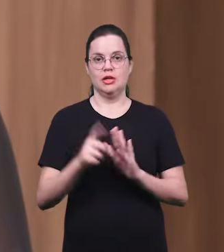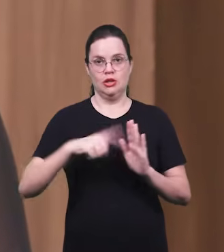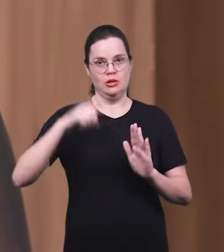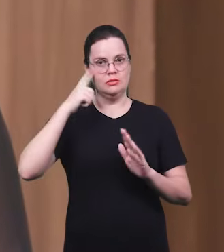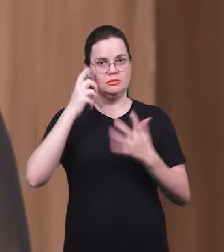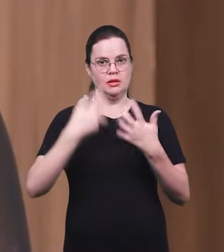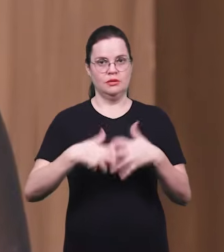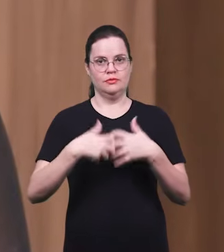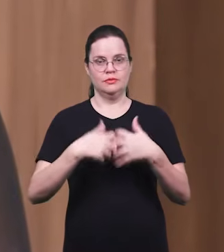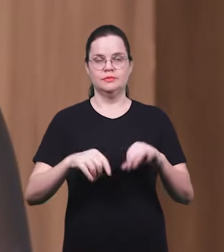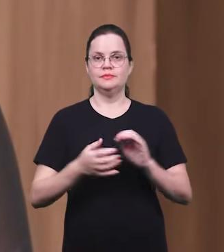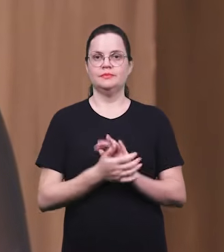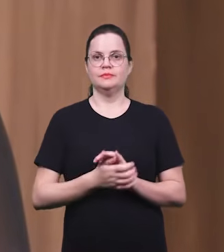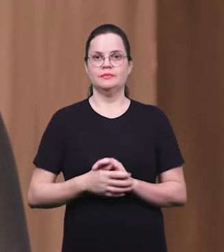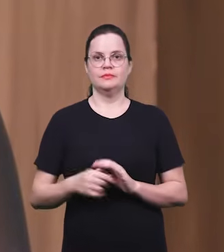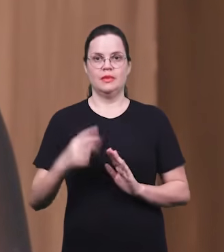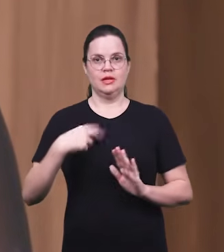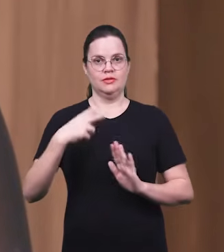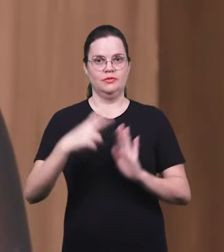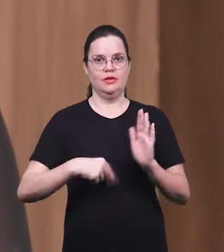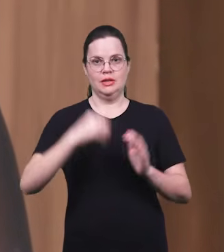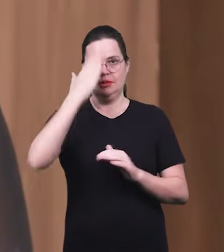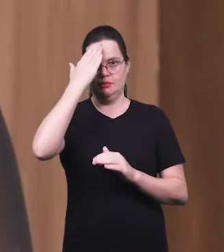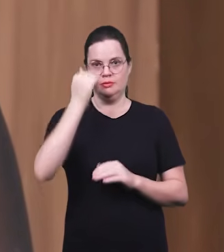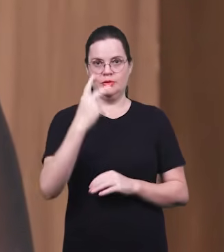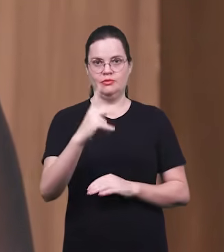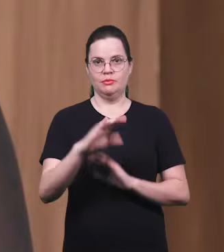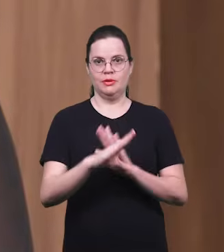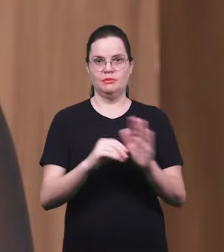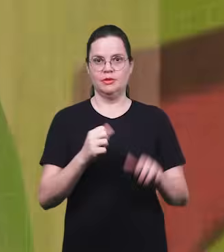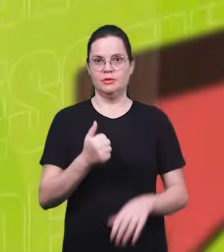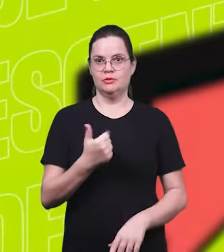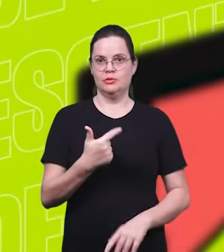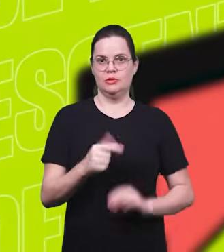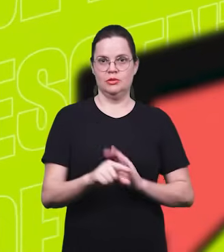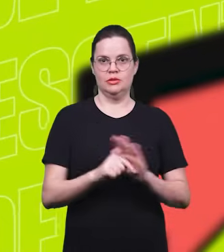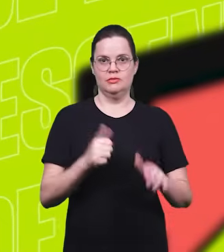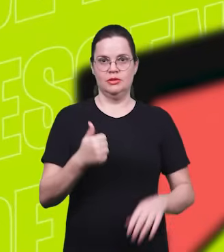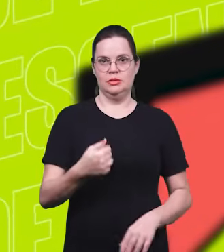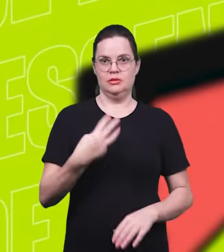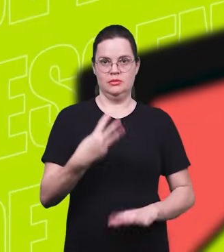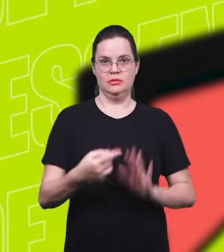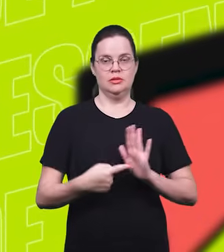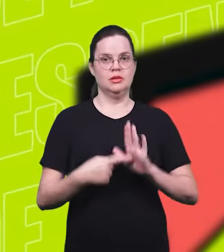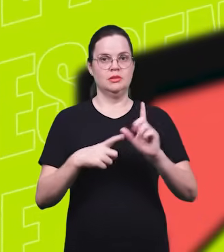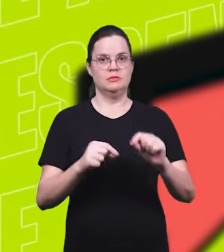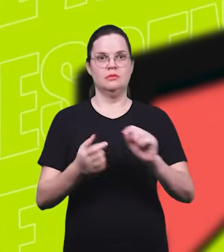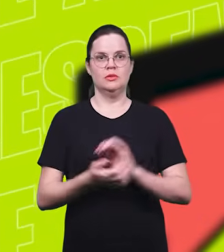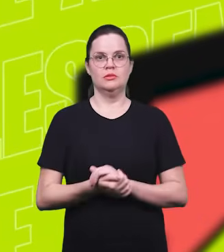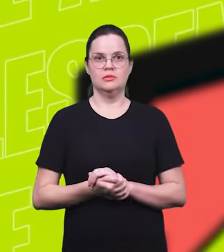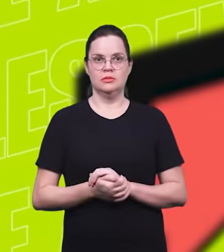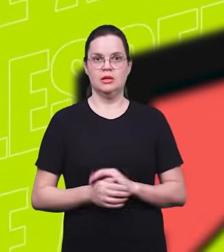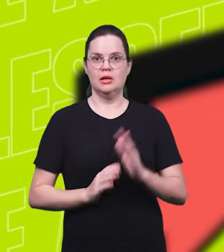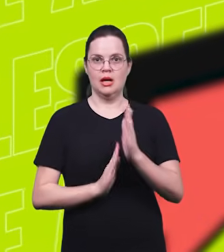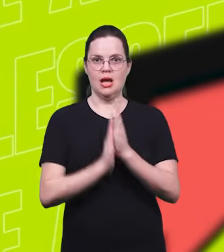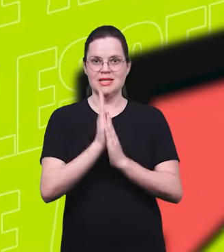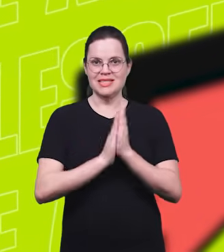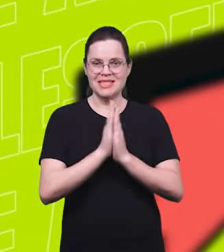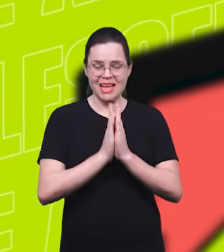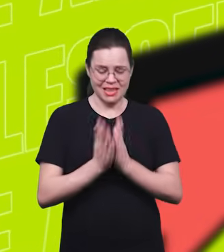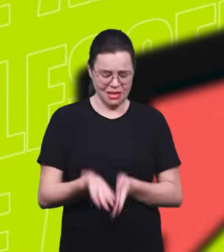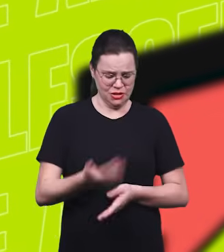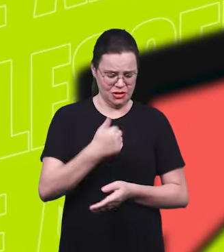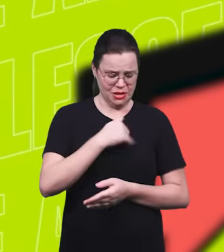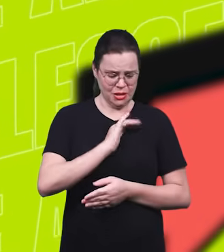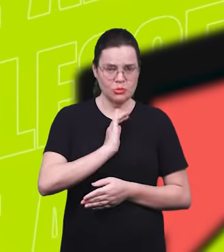vamos falar do capítulo lá em Provérbios 12:13. A solicitude, ansiedade, no